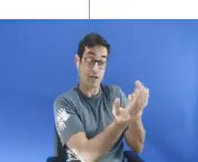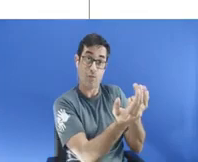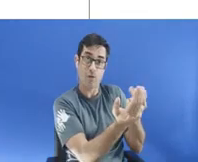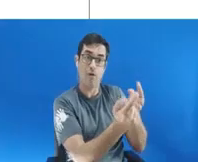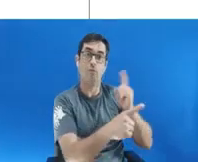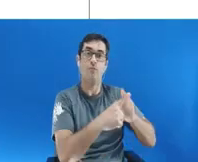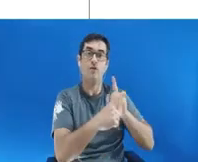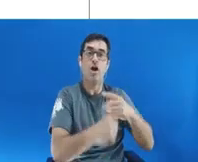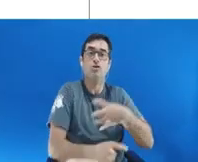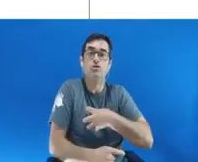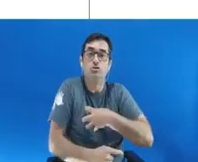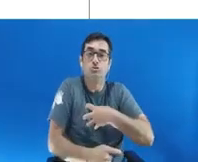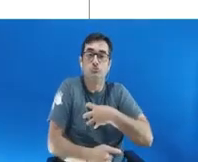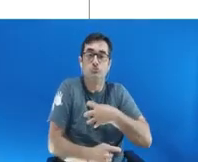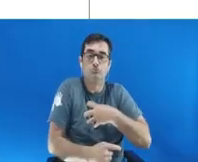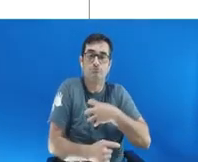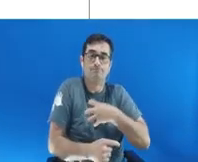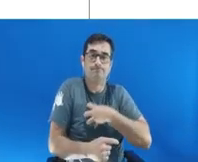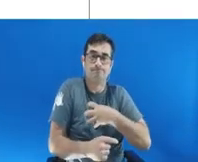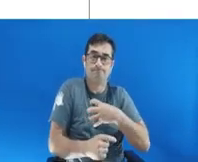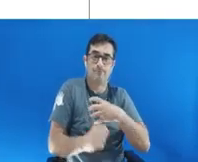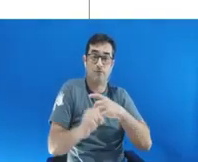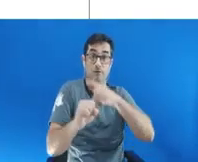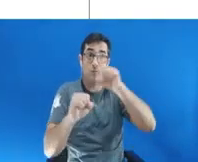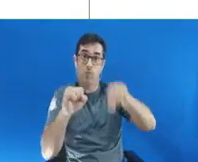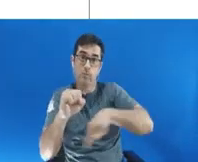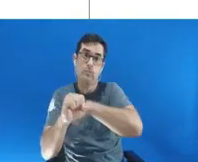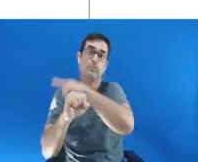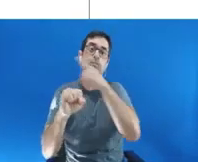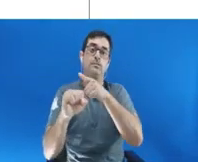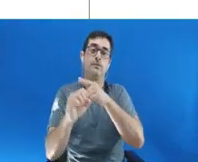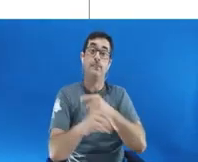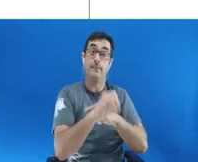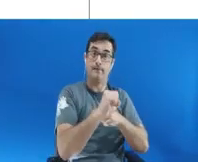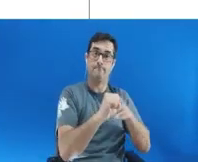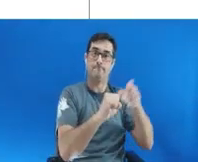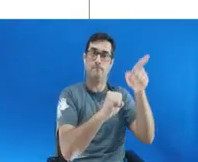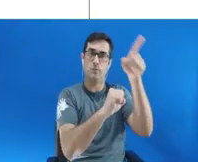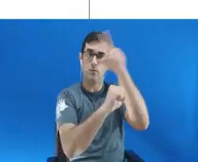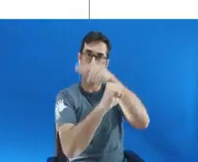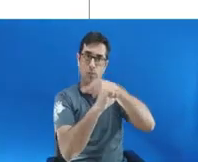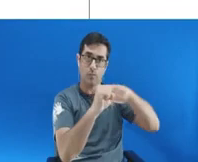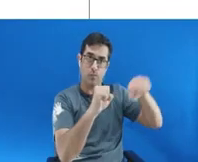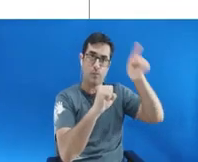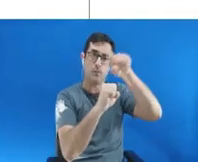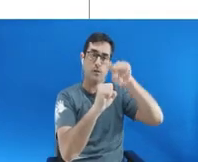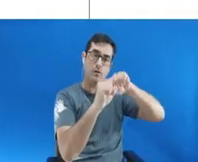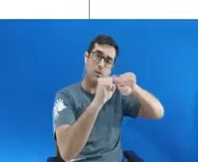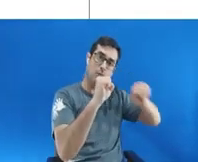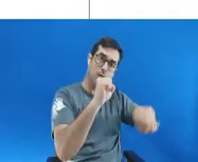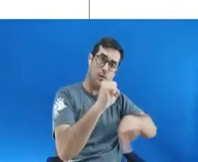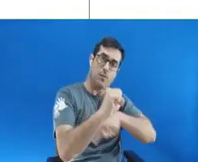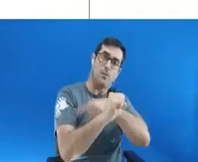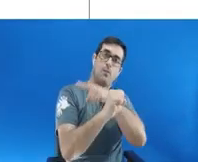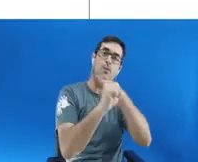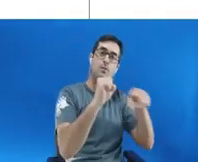abaixo desse eixo, do eixo Y. Se eu colocar eixo Y e X, né? Se eu colocar um